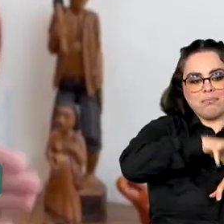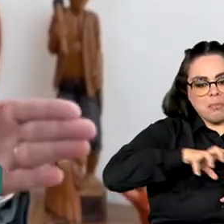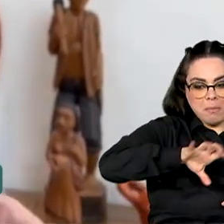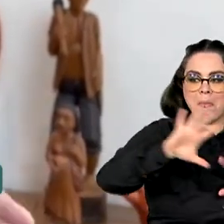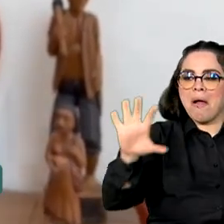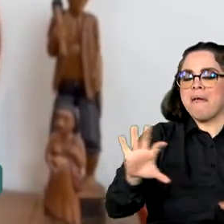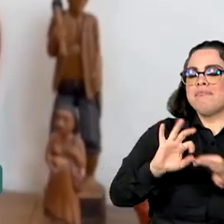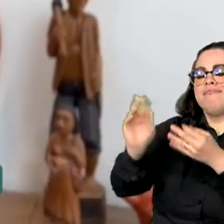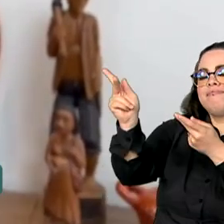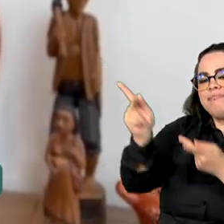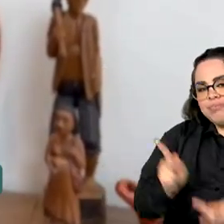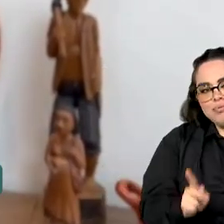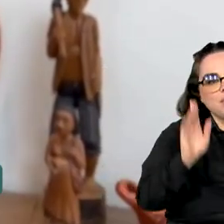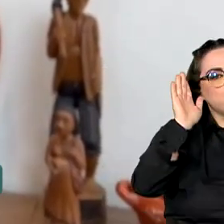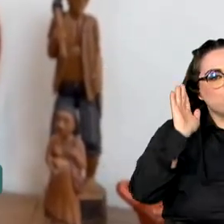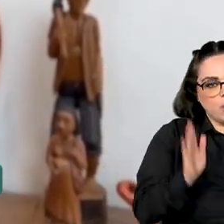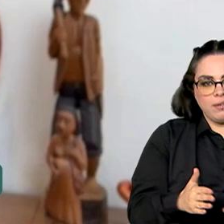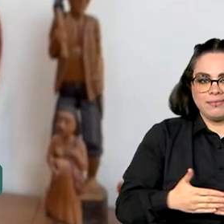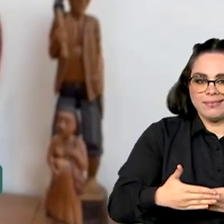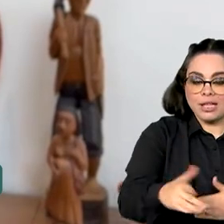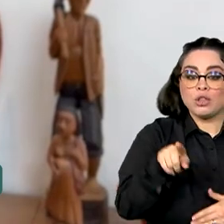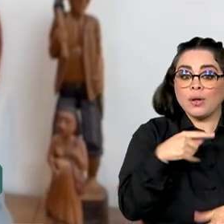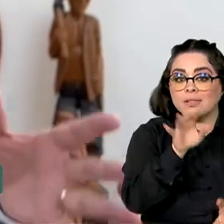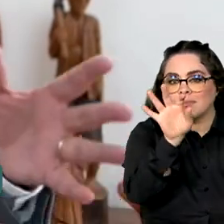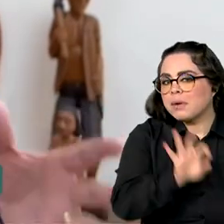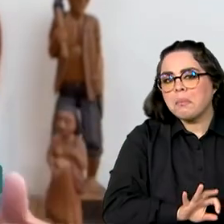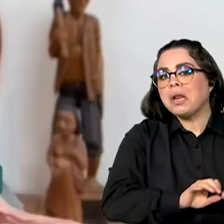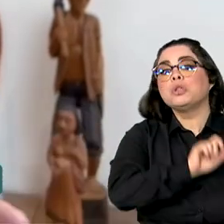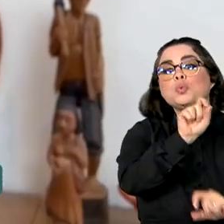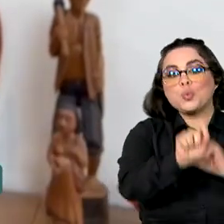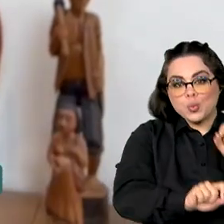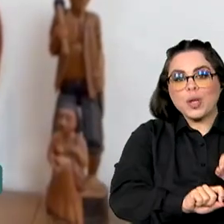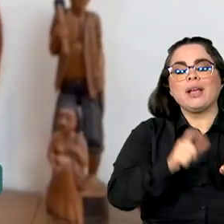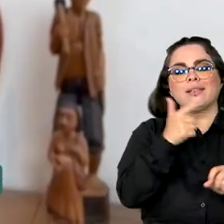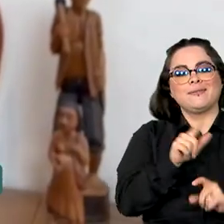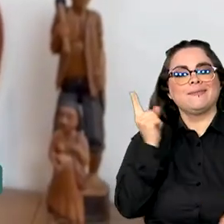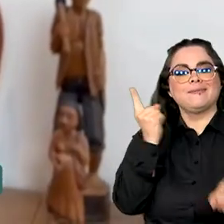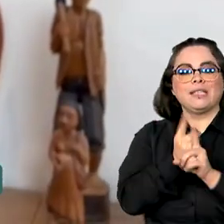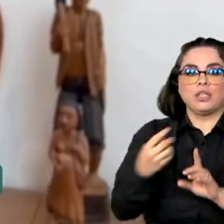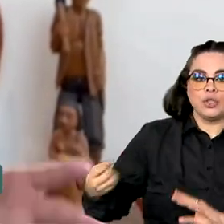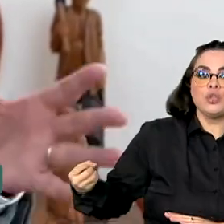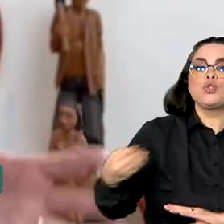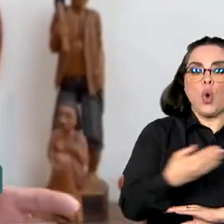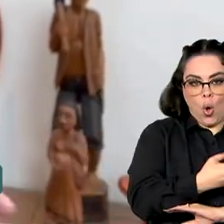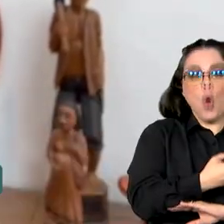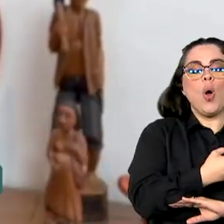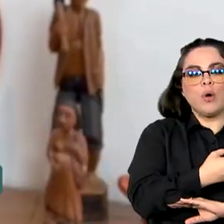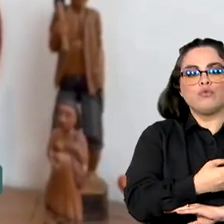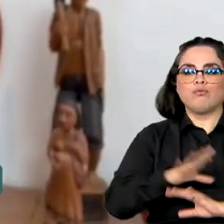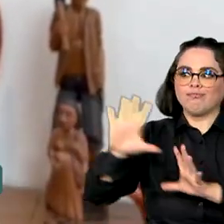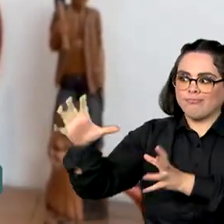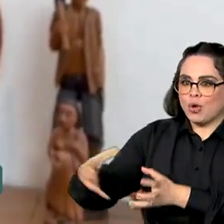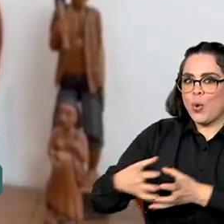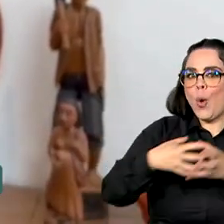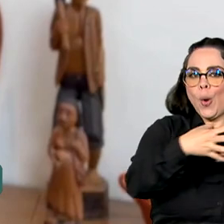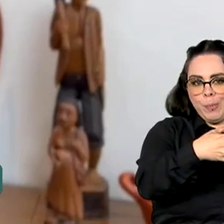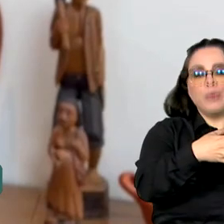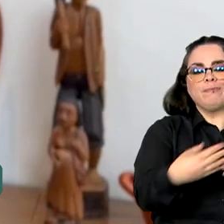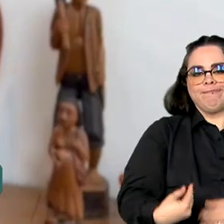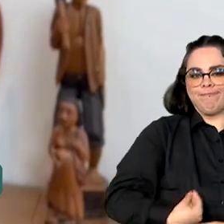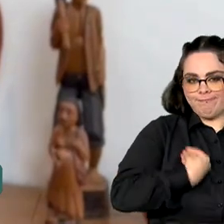E agora já estamos nos preparando para a chegada, não é, de outras pessoas que